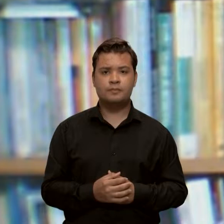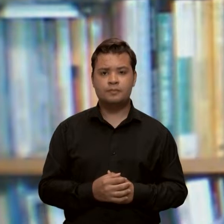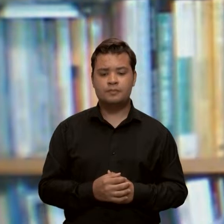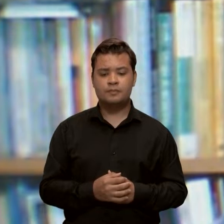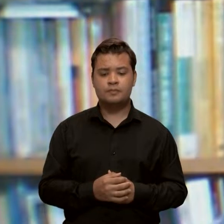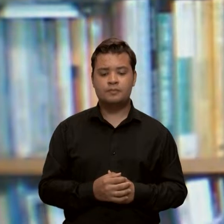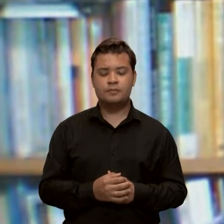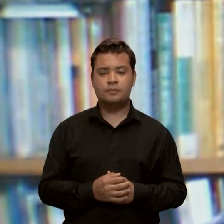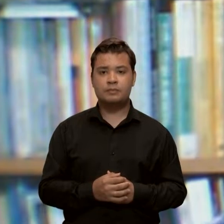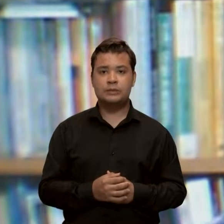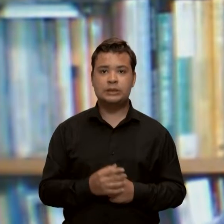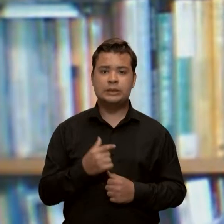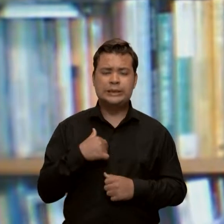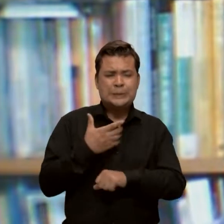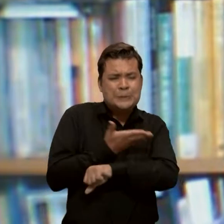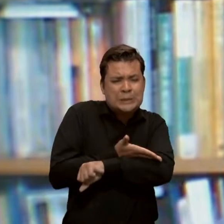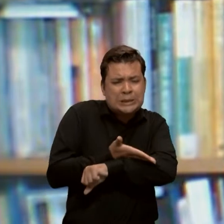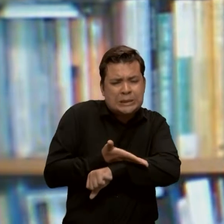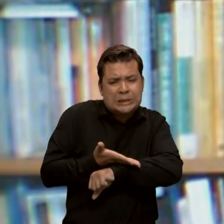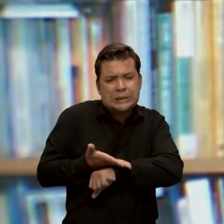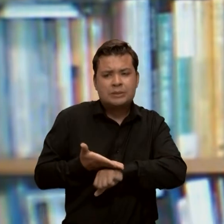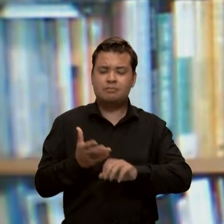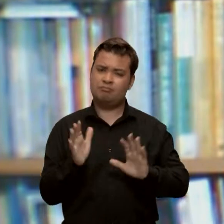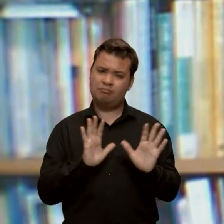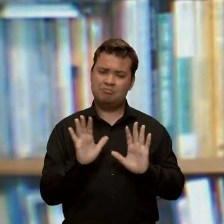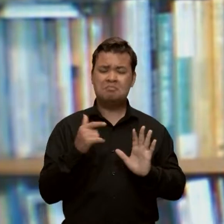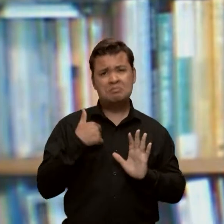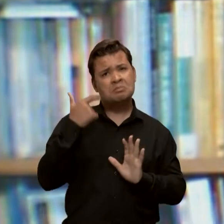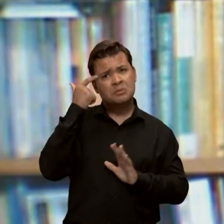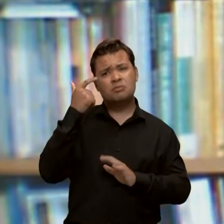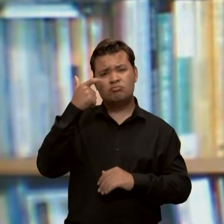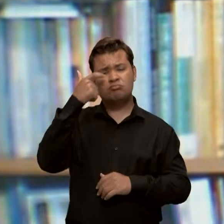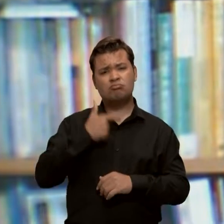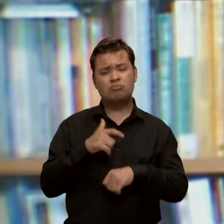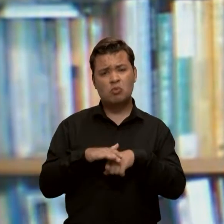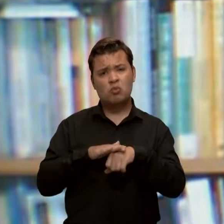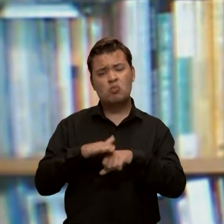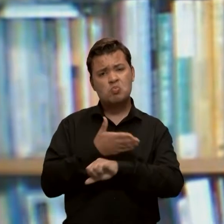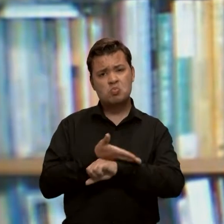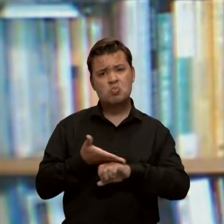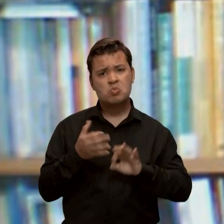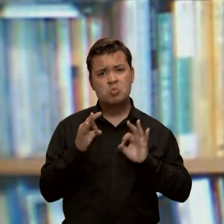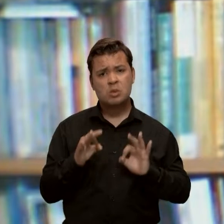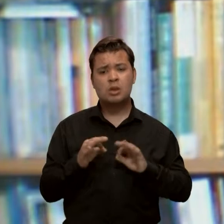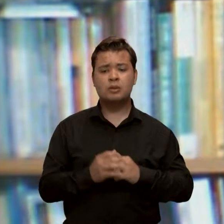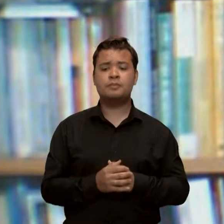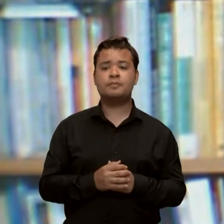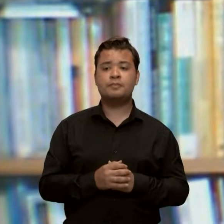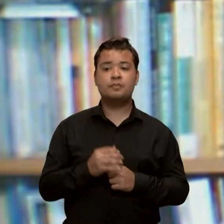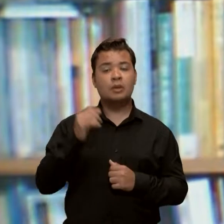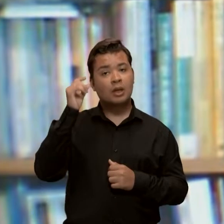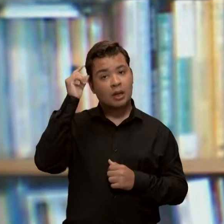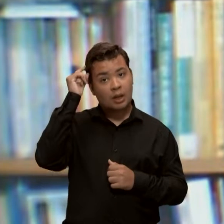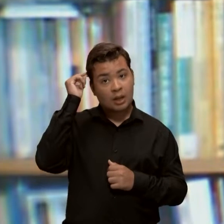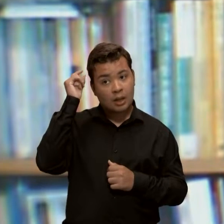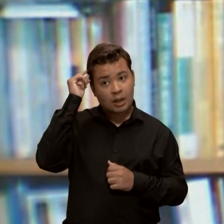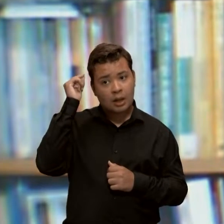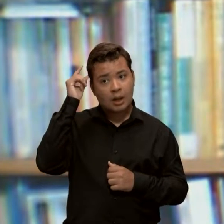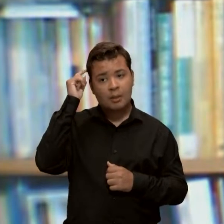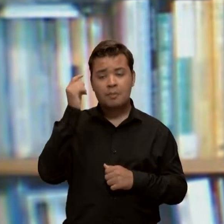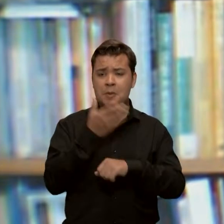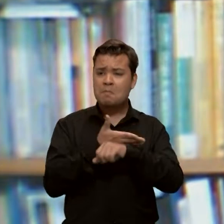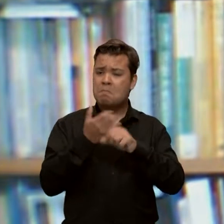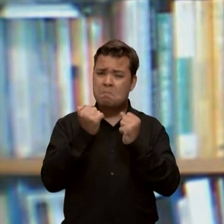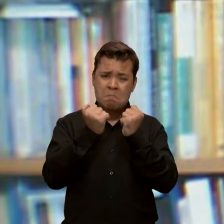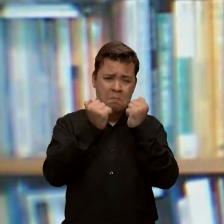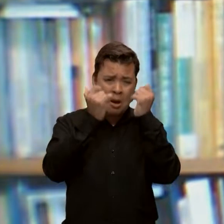não muito branquinho, mas eu me considero de cor branca, cabelos 100%